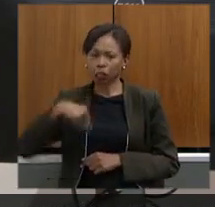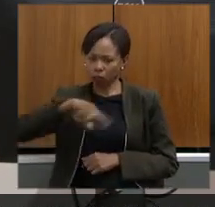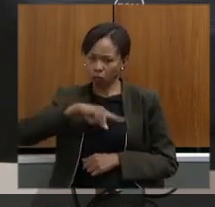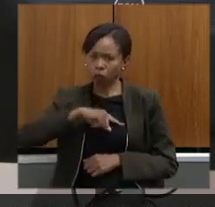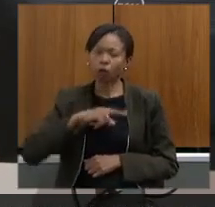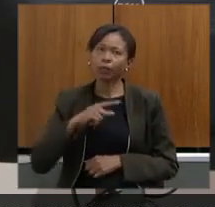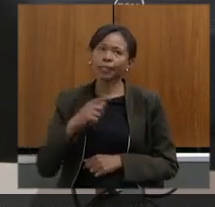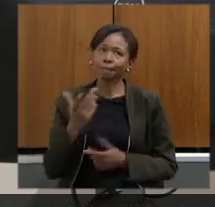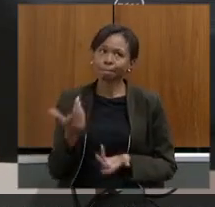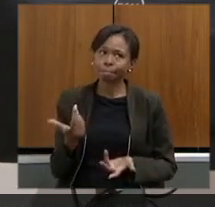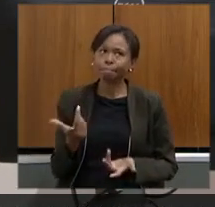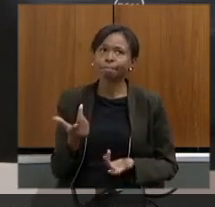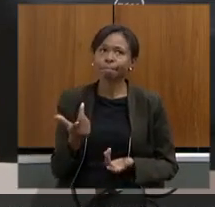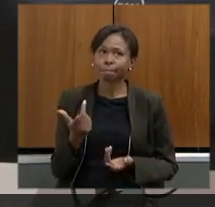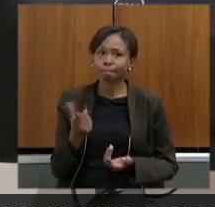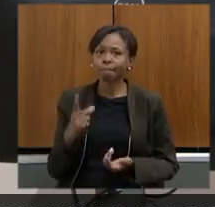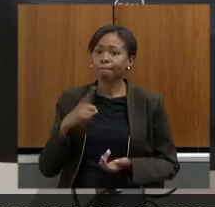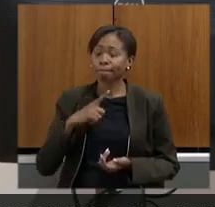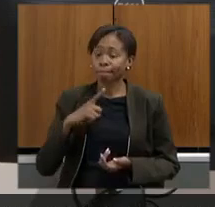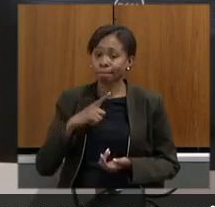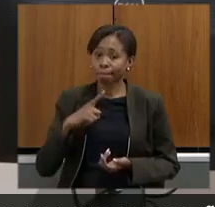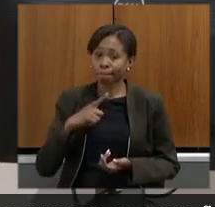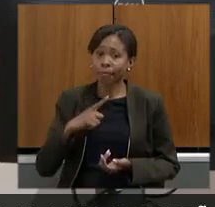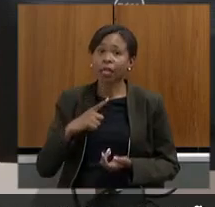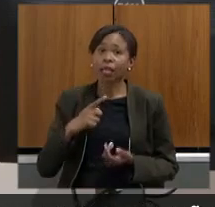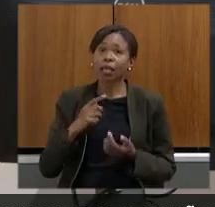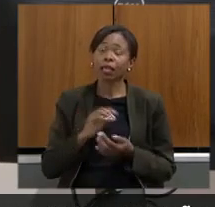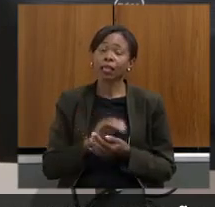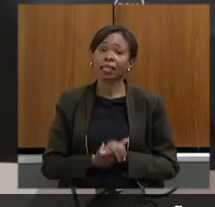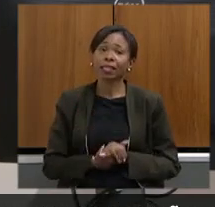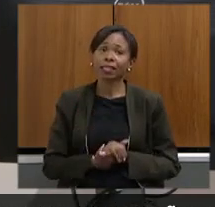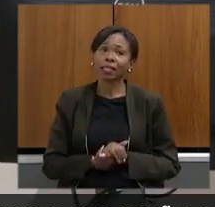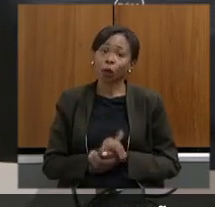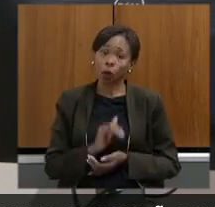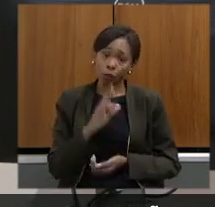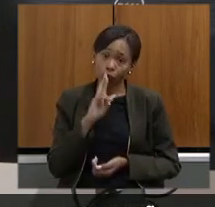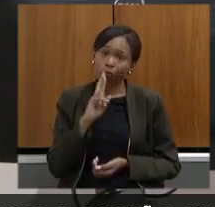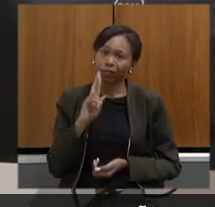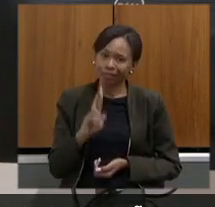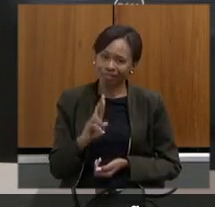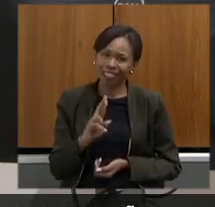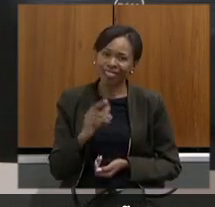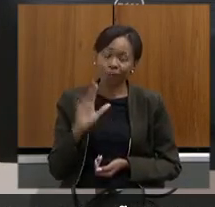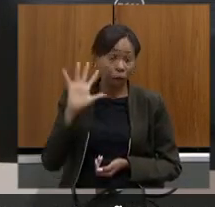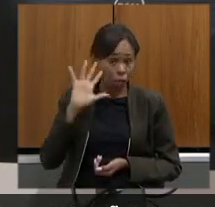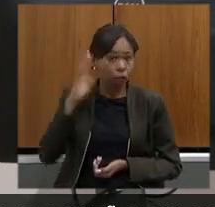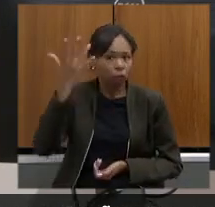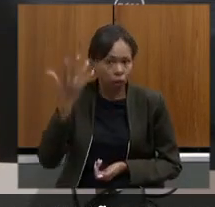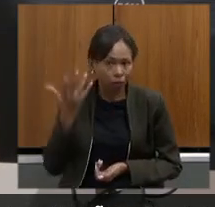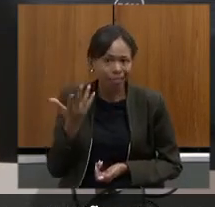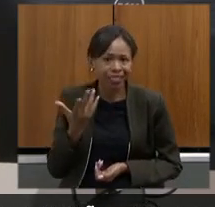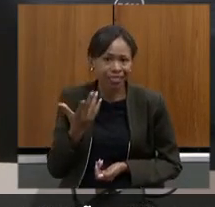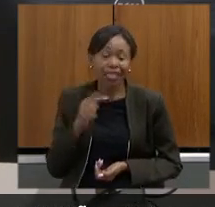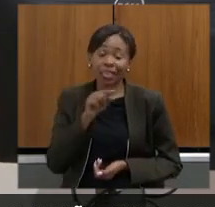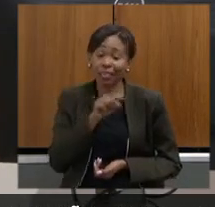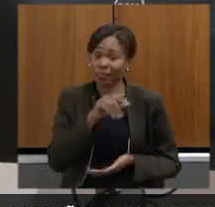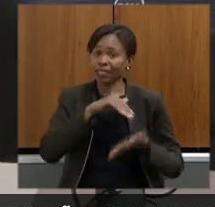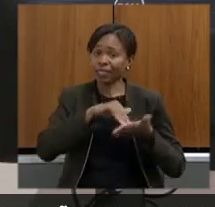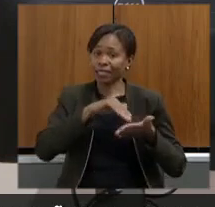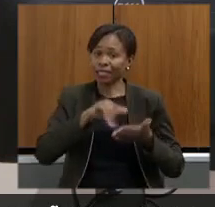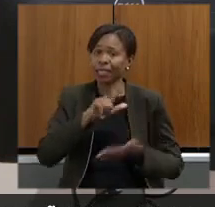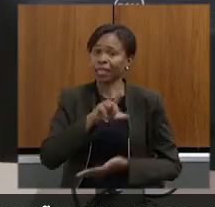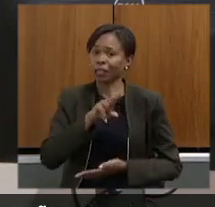uma definição Viu querida secretária Luiza Barreto né eu conto com a sua